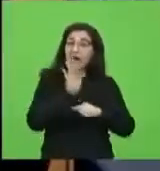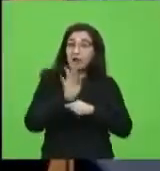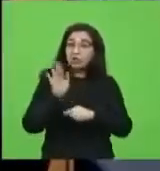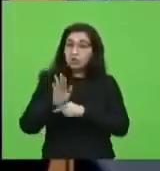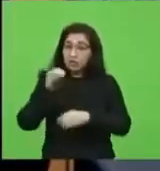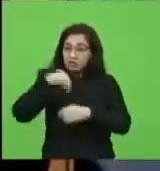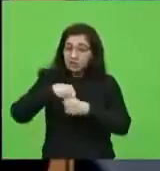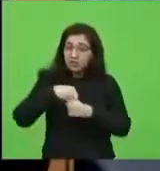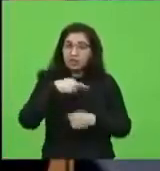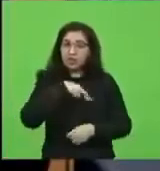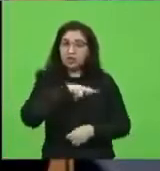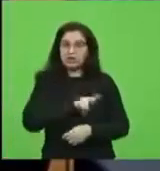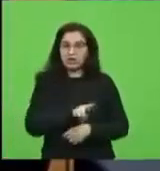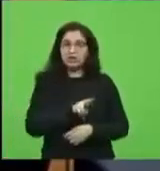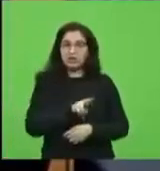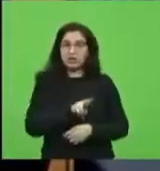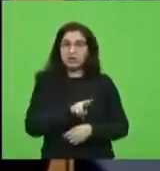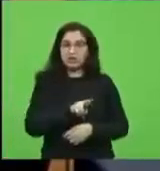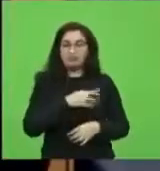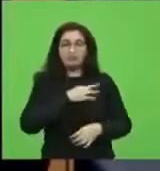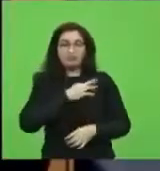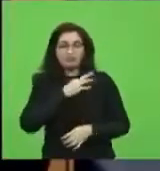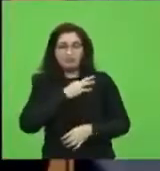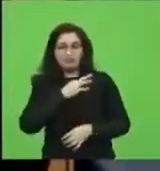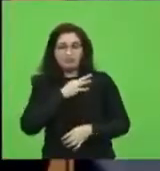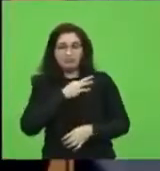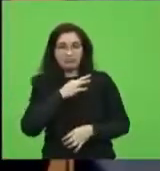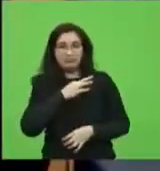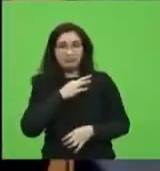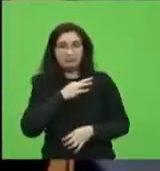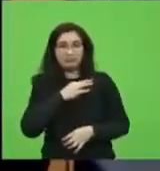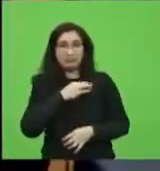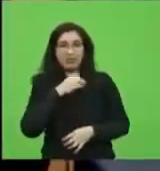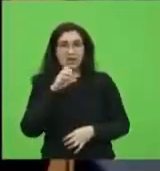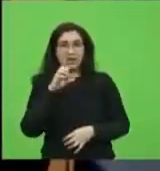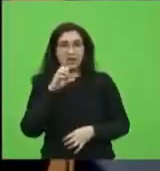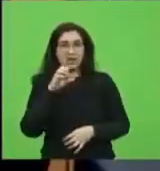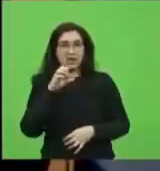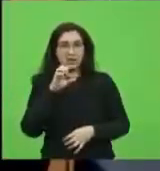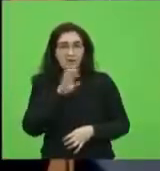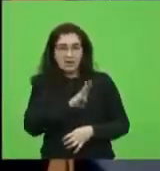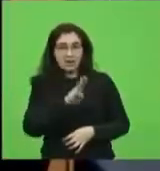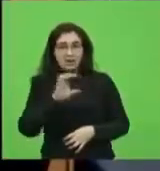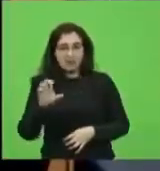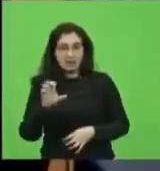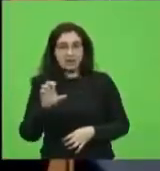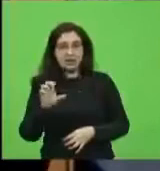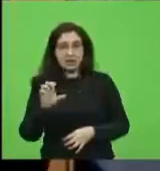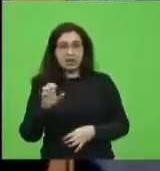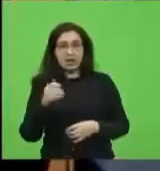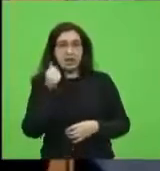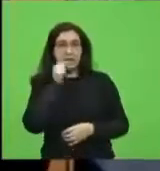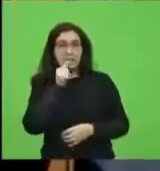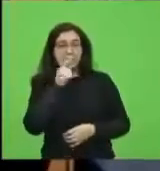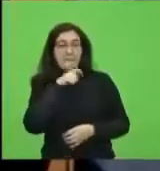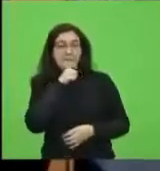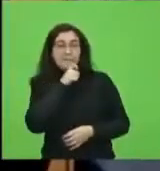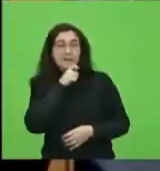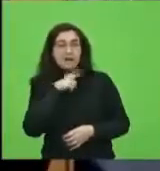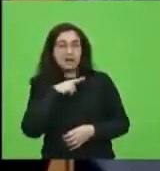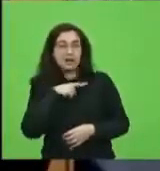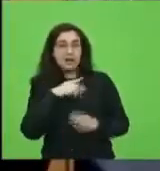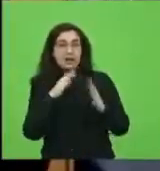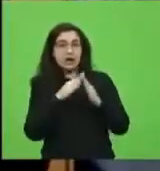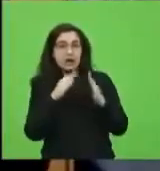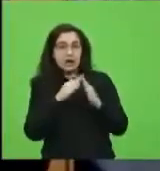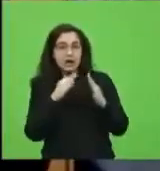religião. Está lá a comunidade do Santo Expedito, em Camboriú, na nossa amada Camboriú, onde meu pai tem casa, para contar